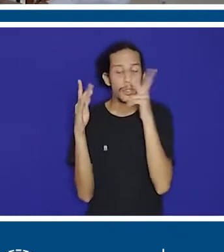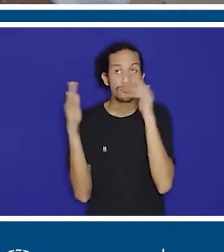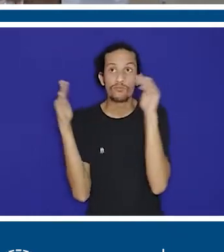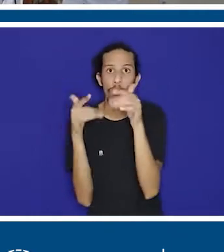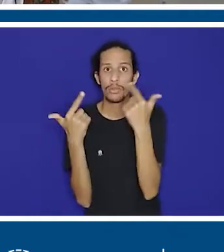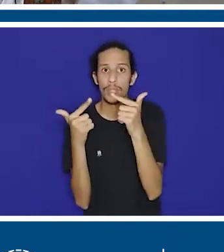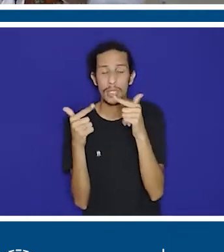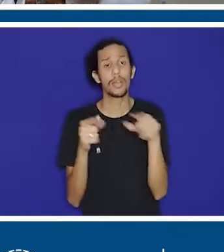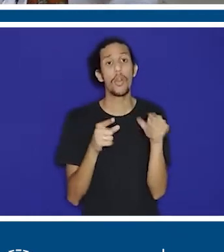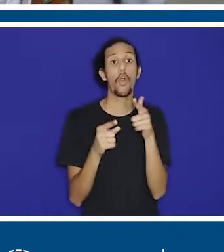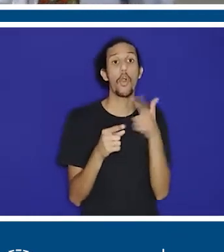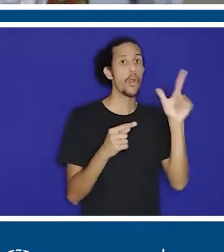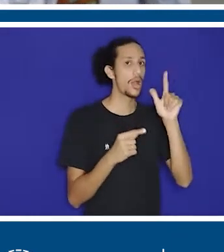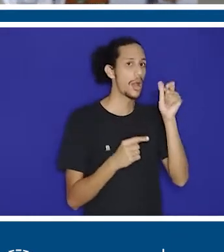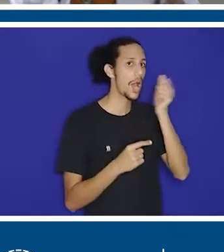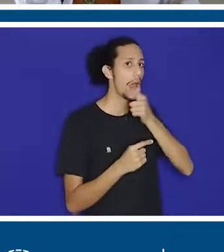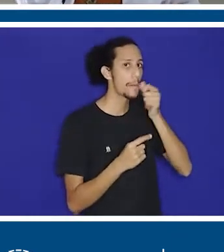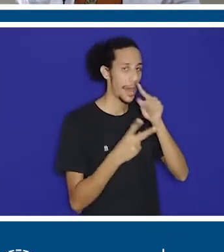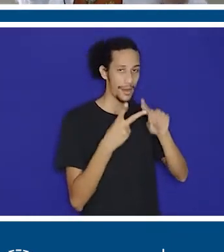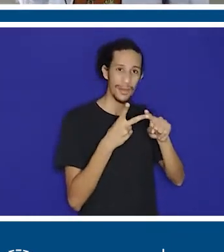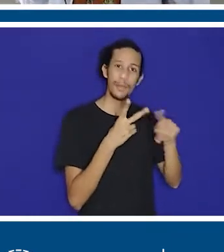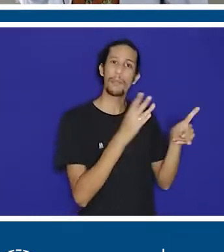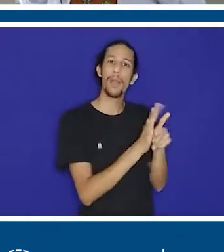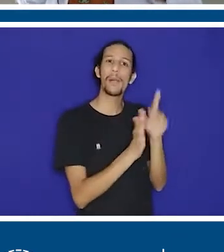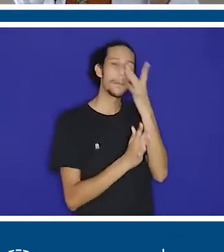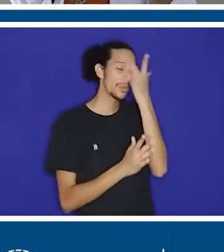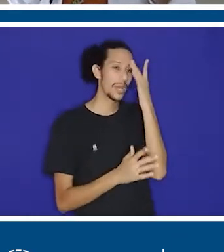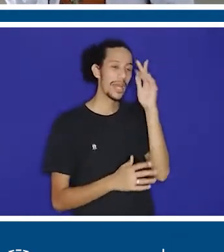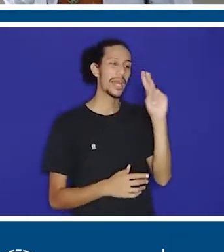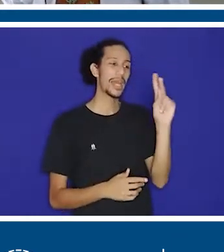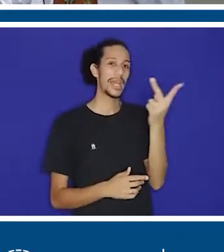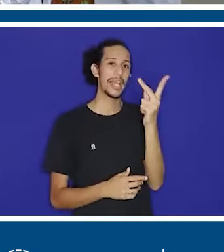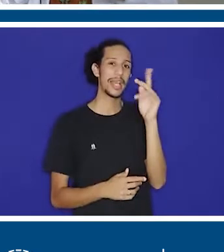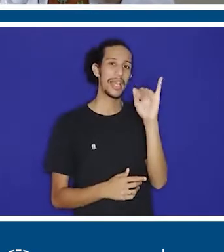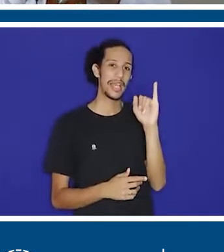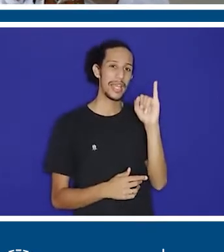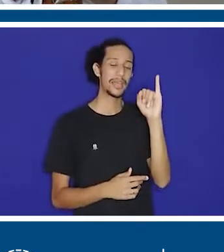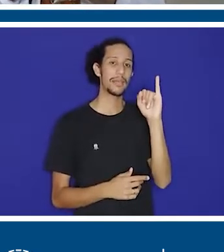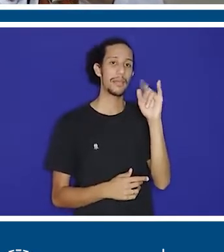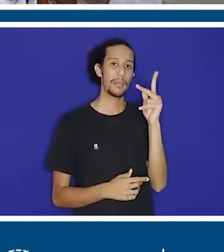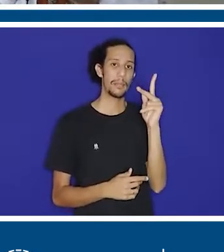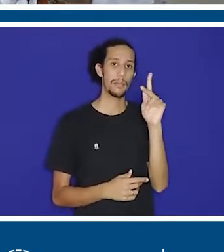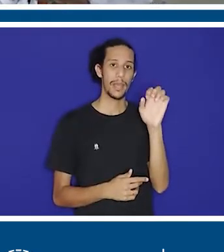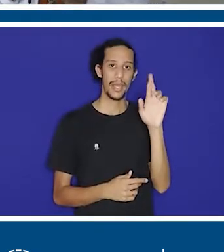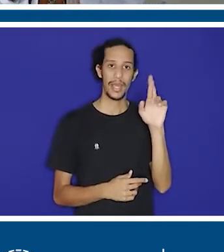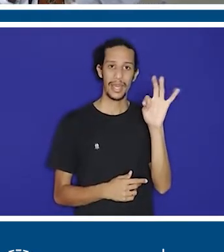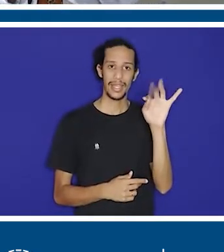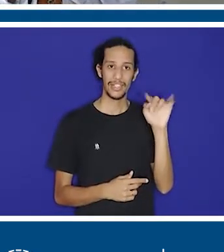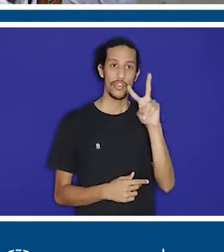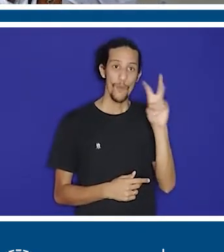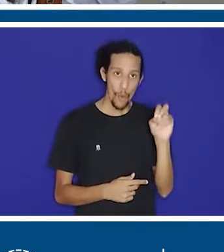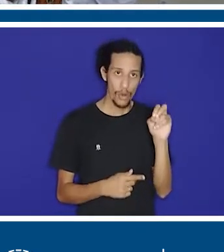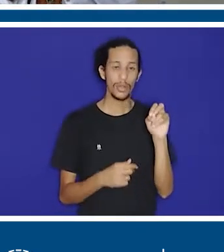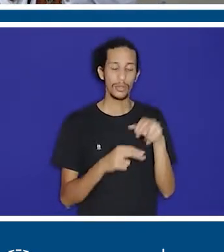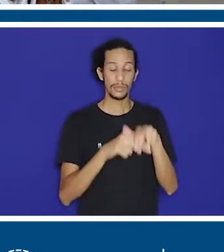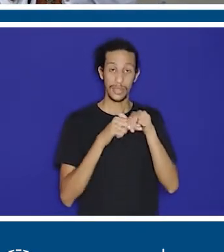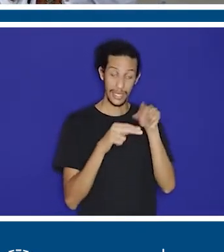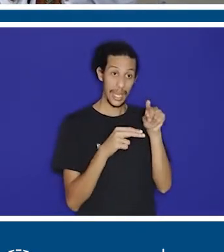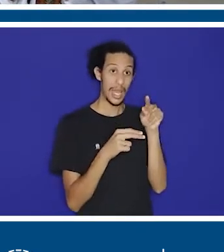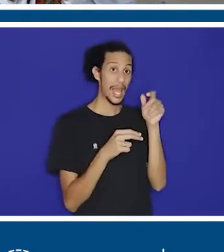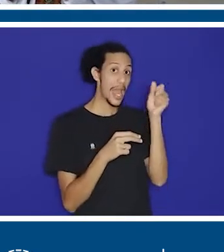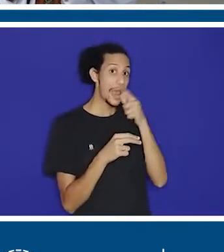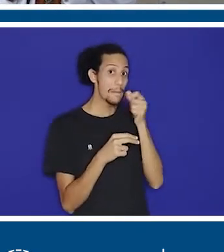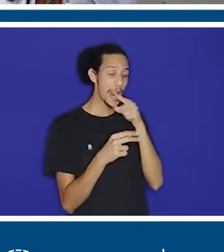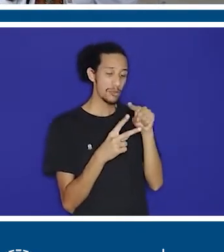hiperatividade. Quando tem déficit de atenção, hiperatividade e impulsividade, a gente tenta sempre usar uma